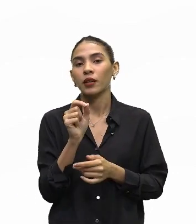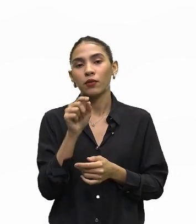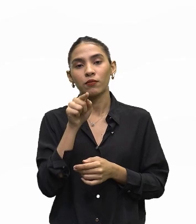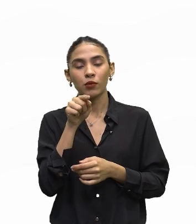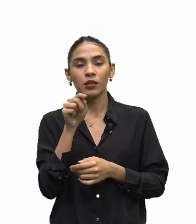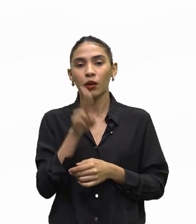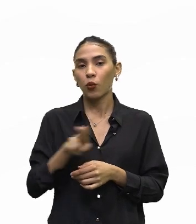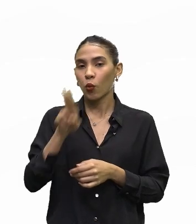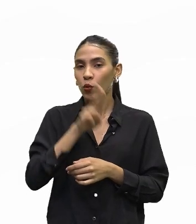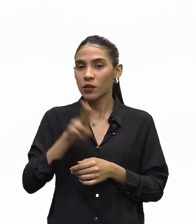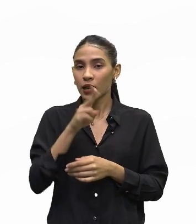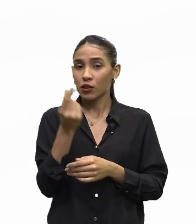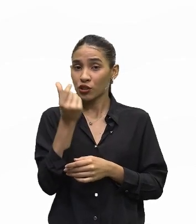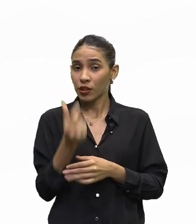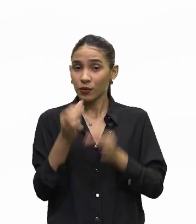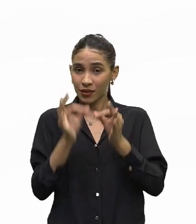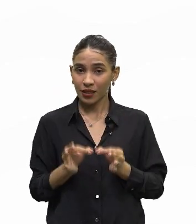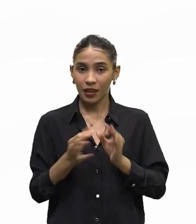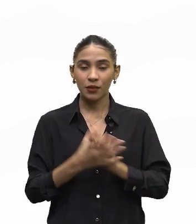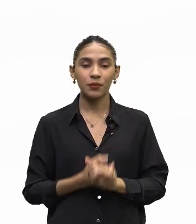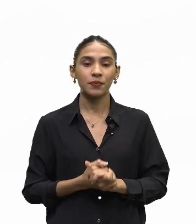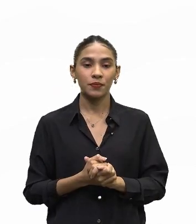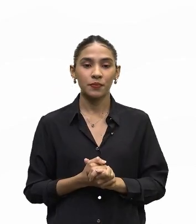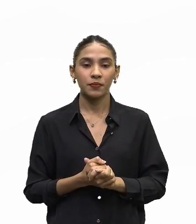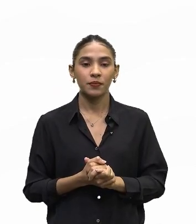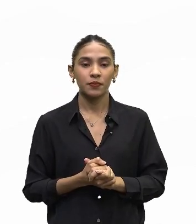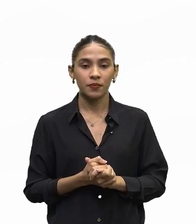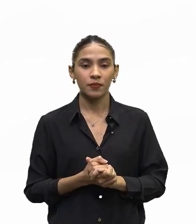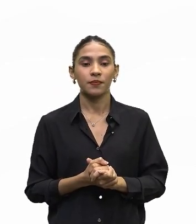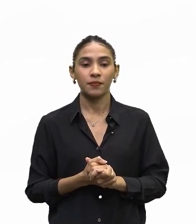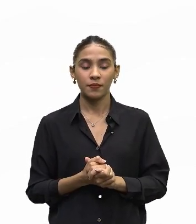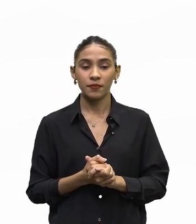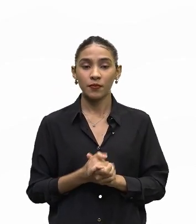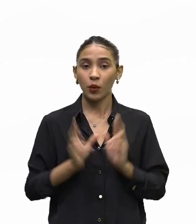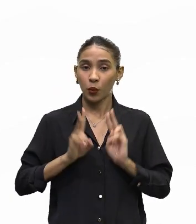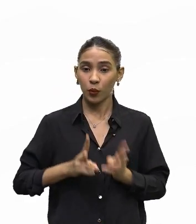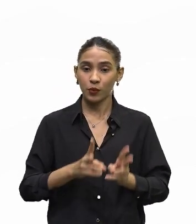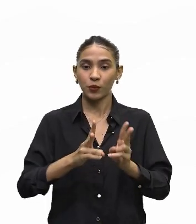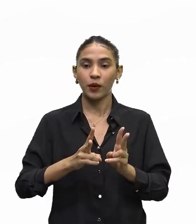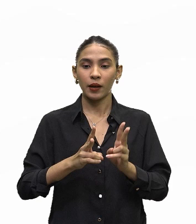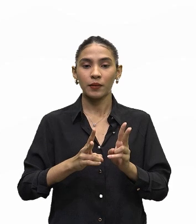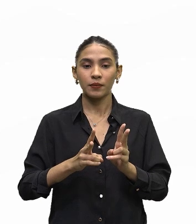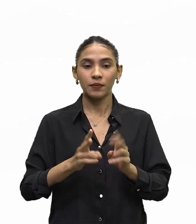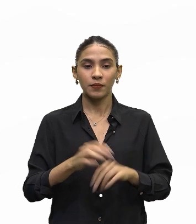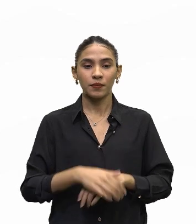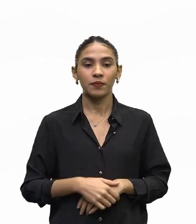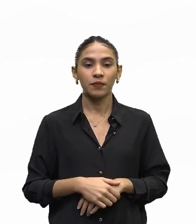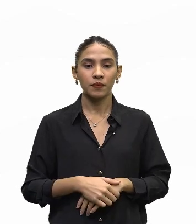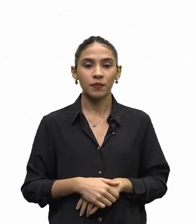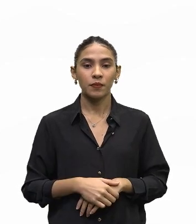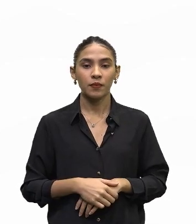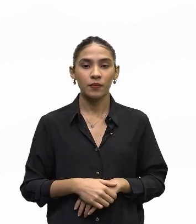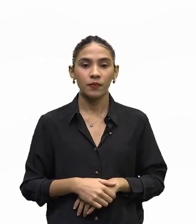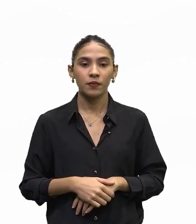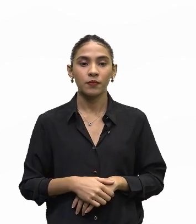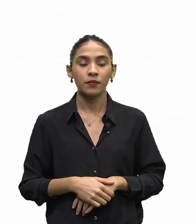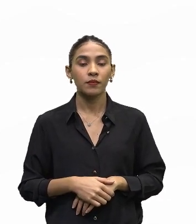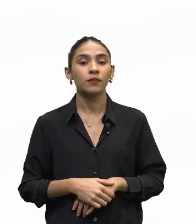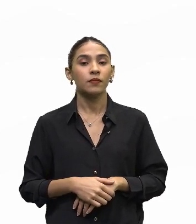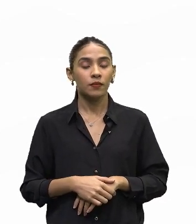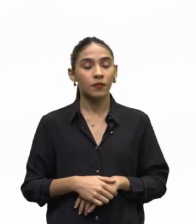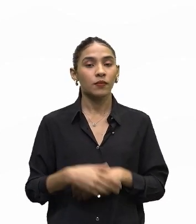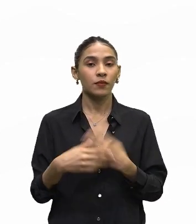consumo consciente. Então vamos continuar aqui vendo o que temos no nosso consumo consciente. O